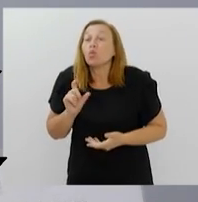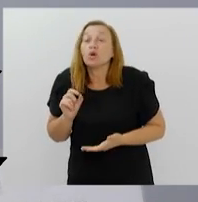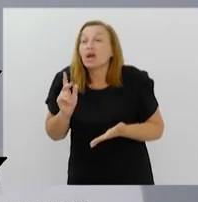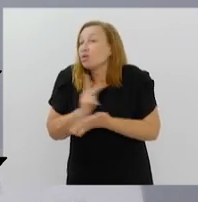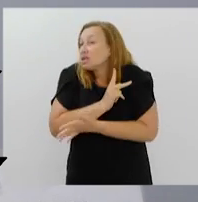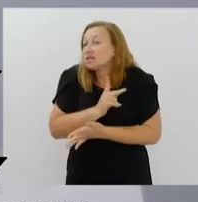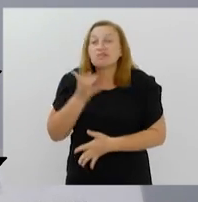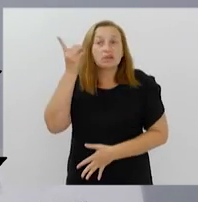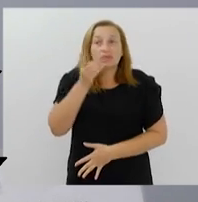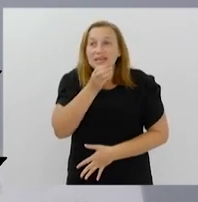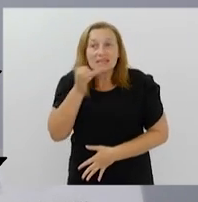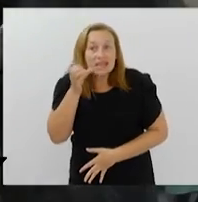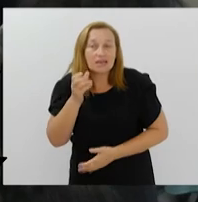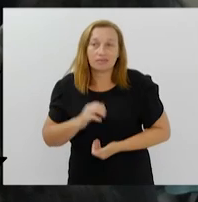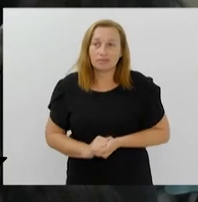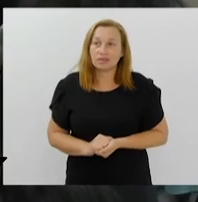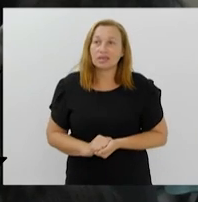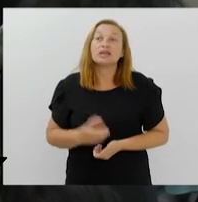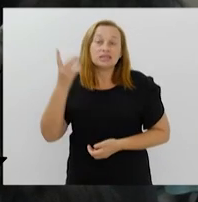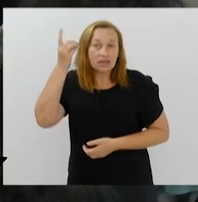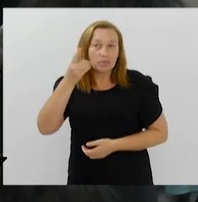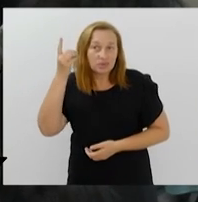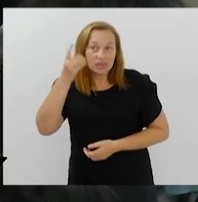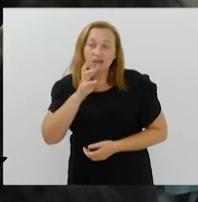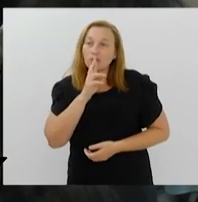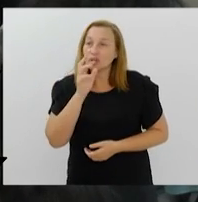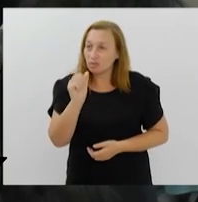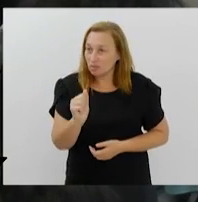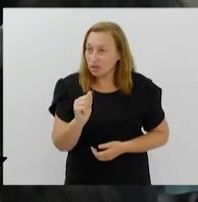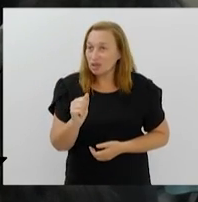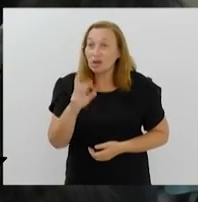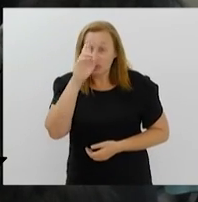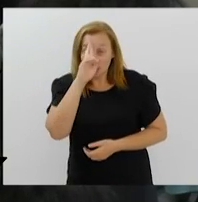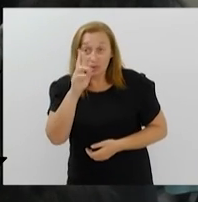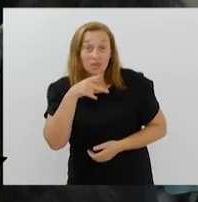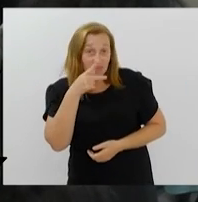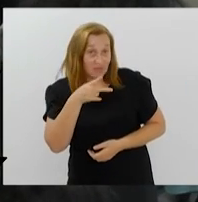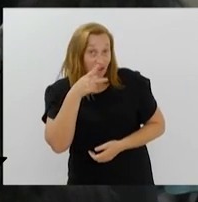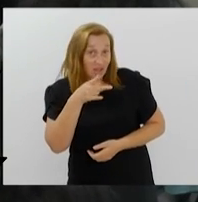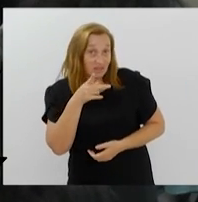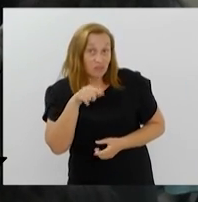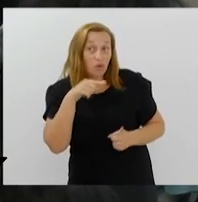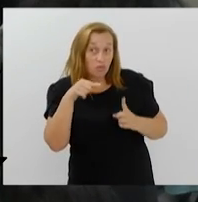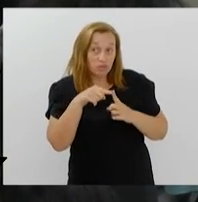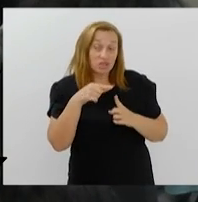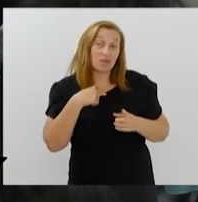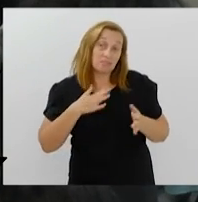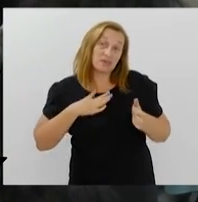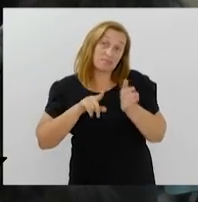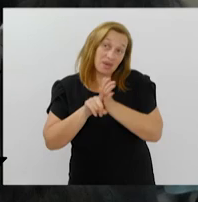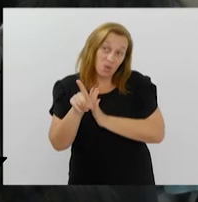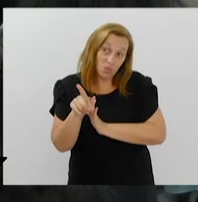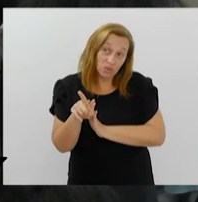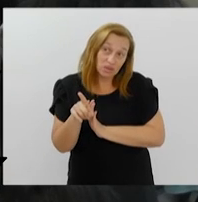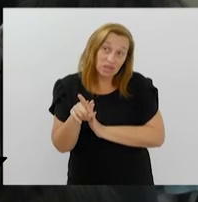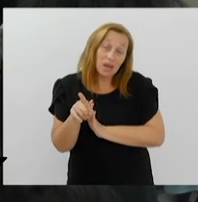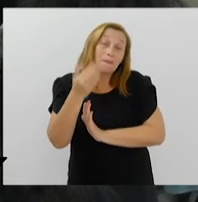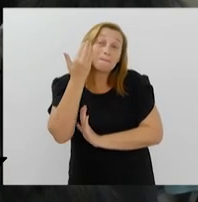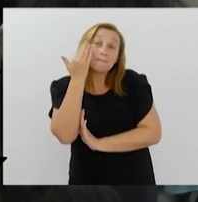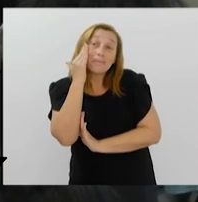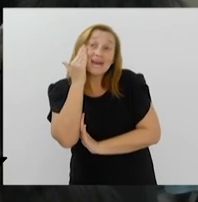caso da deputada Célia deputada muin inclusive o que Senor que vossa excelência tá dizendo foi o objeto da minha pergunta para